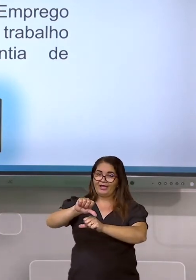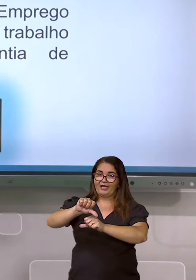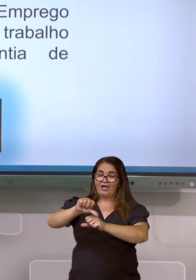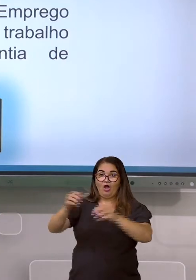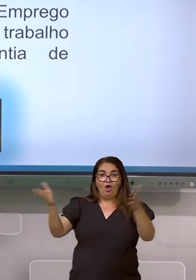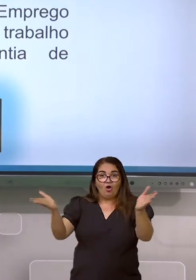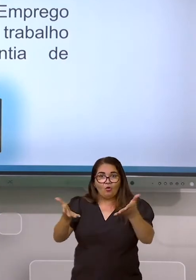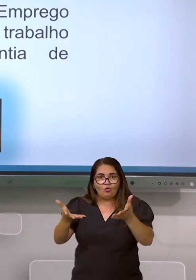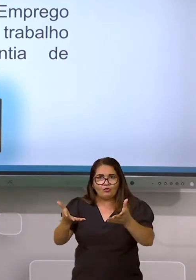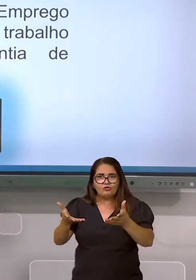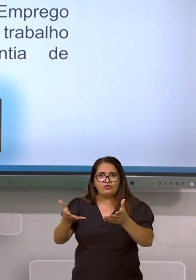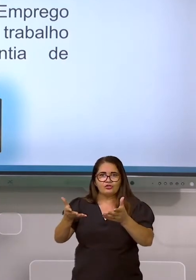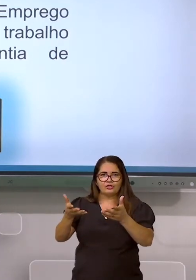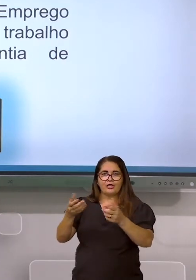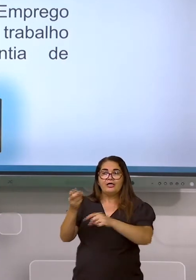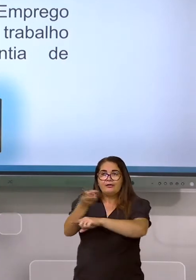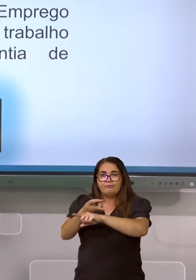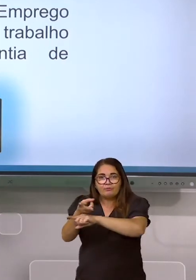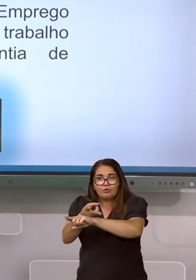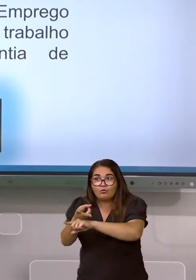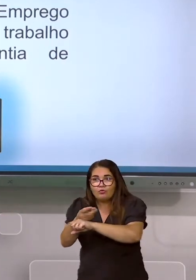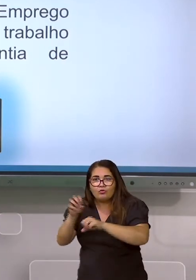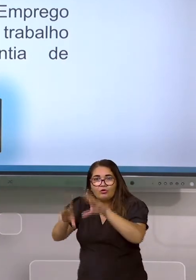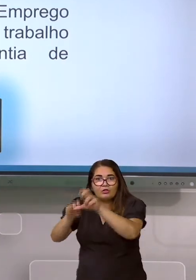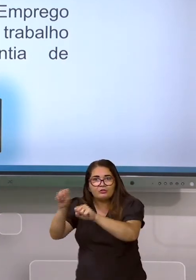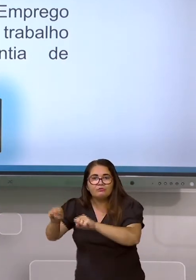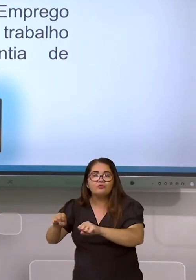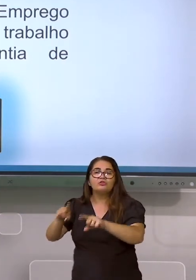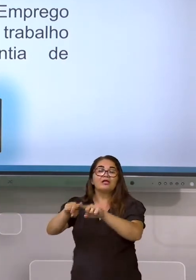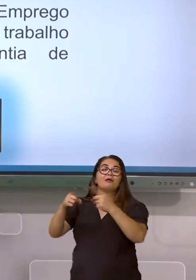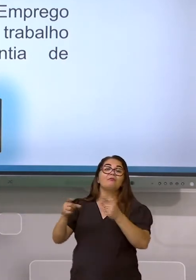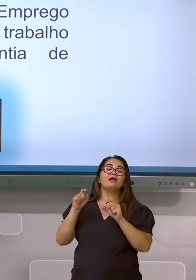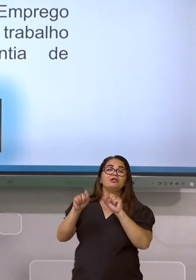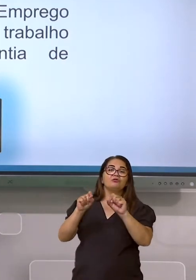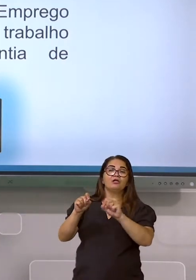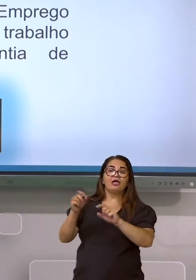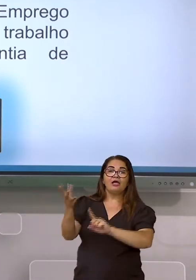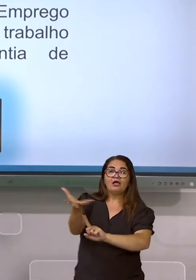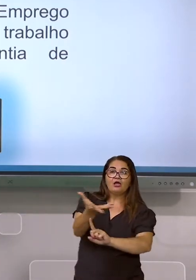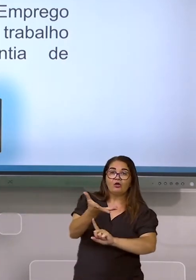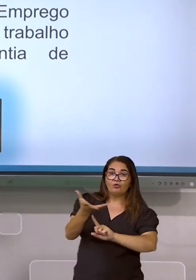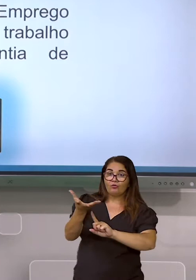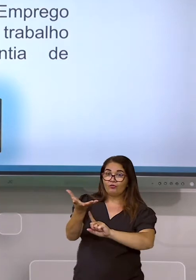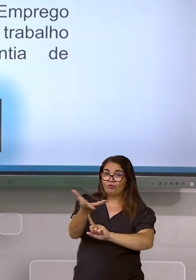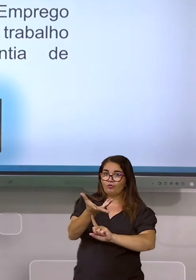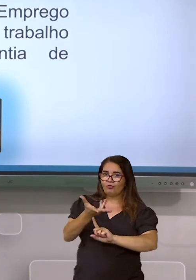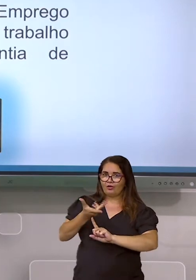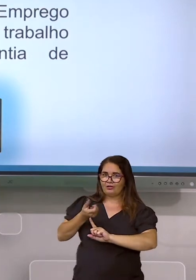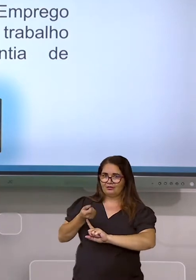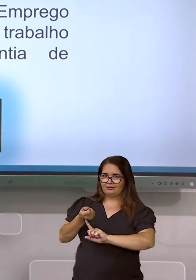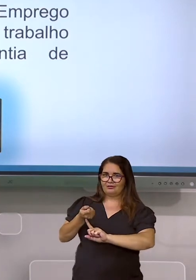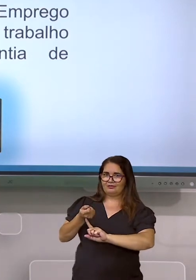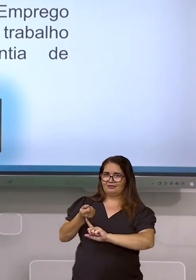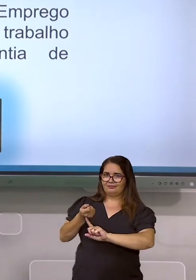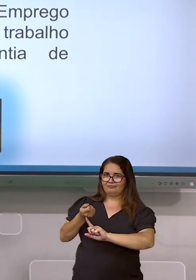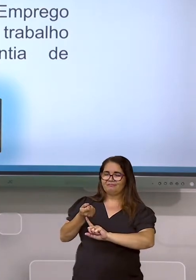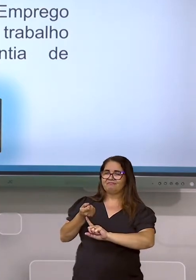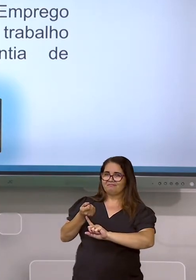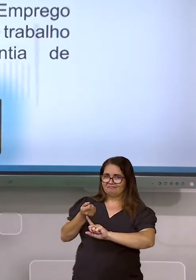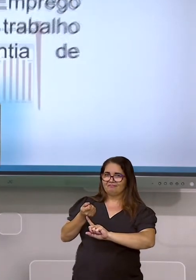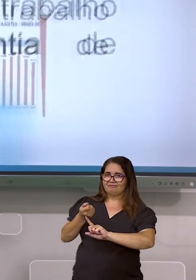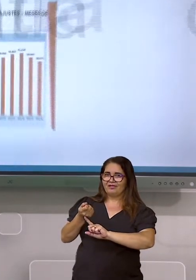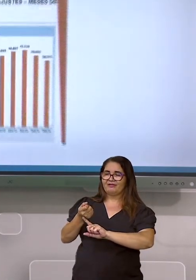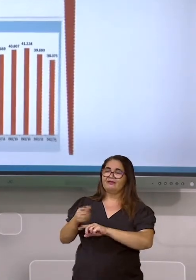rever os conceitos atuais da sociedade.